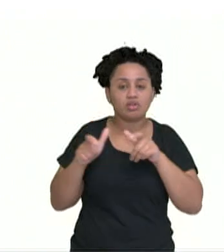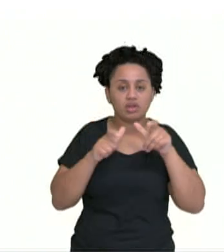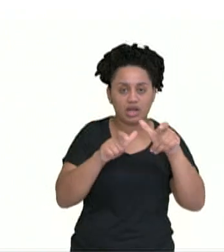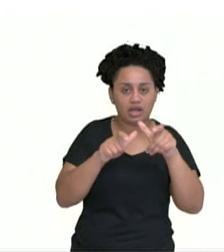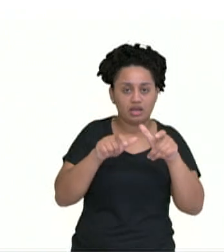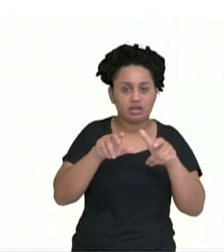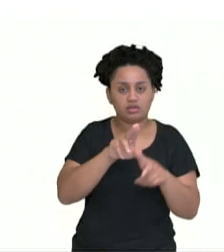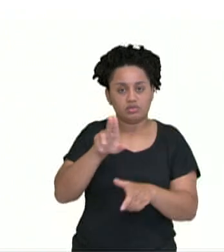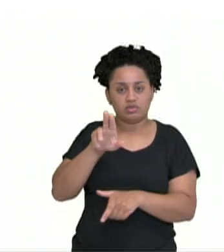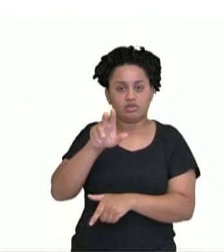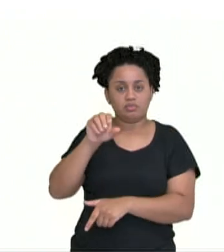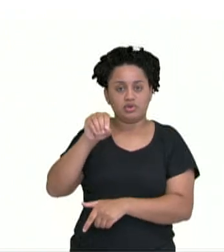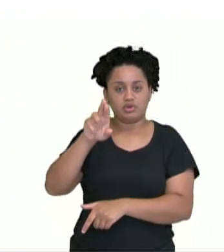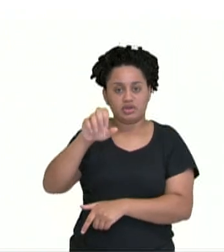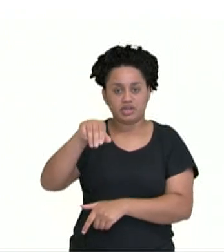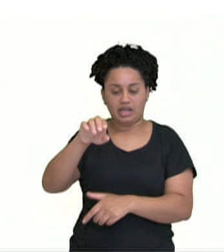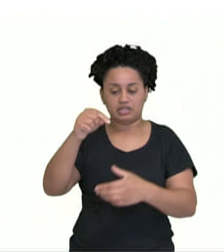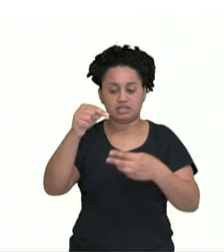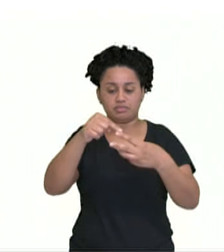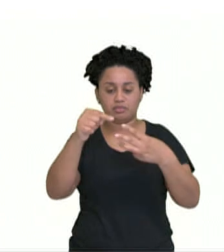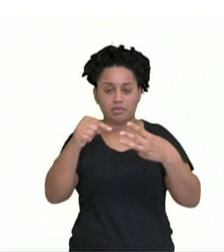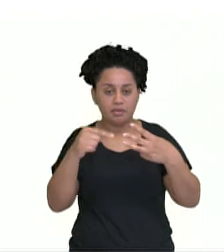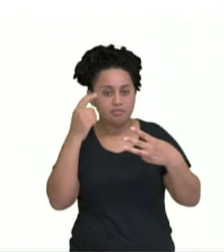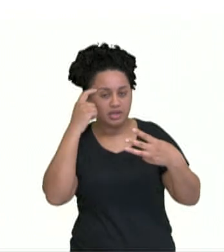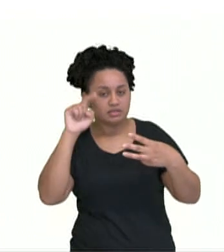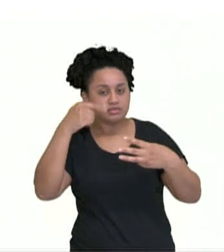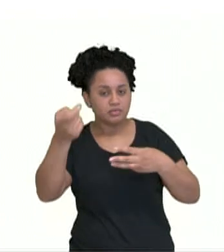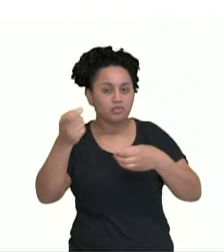teatro? Pense e eu já volto.